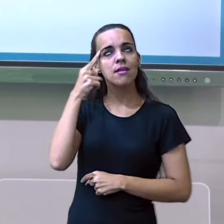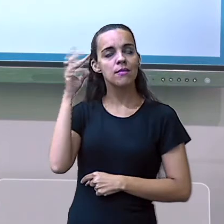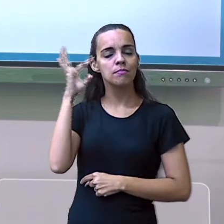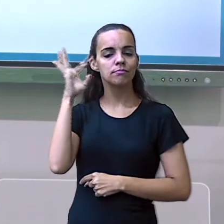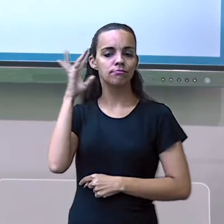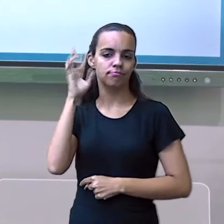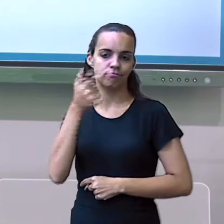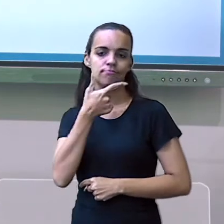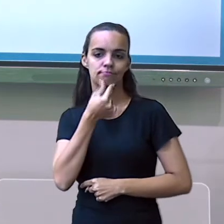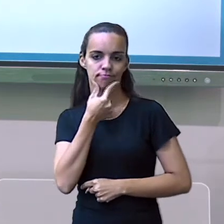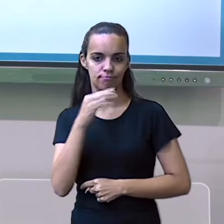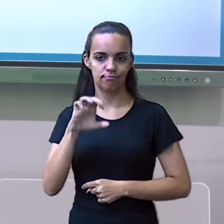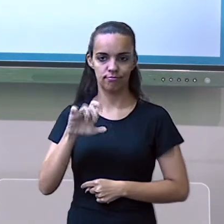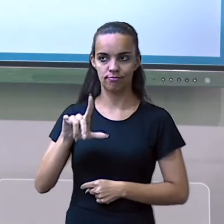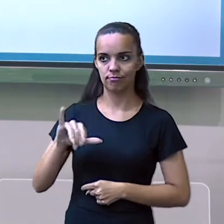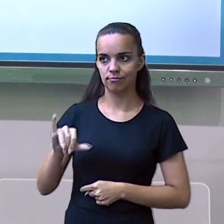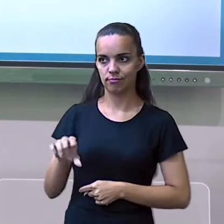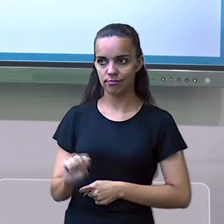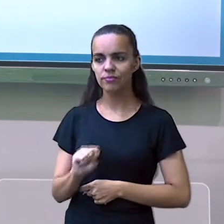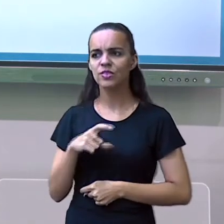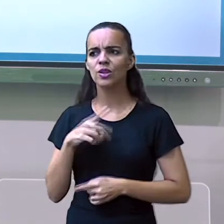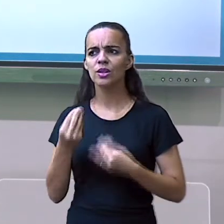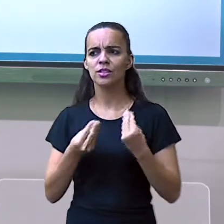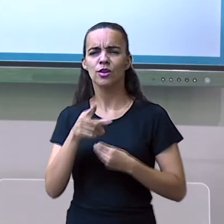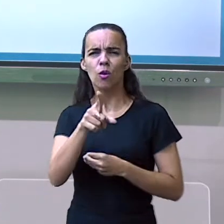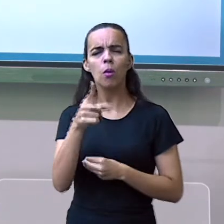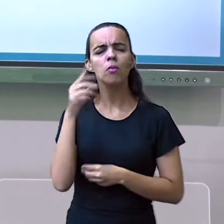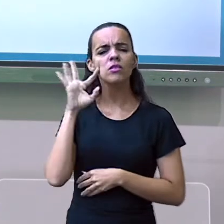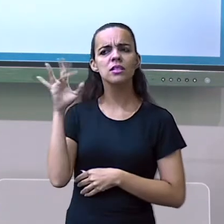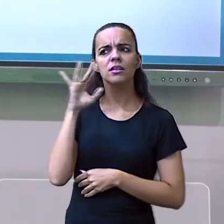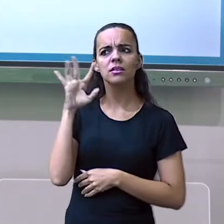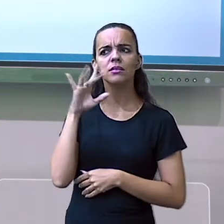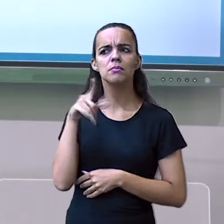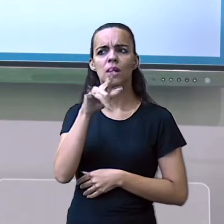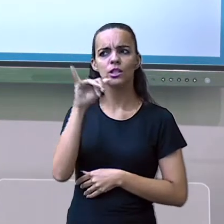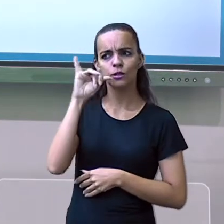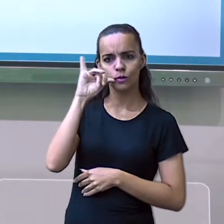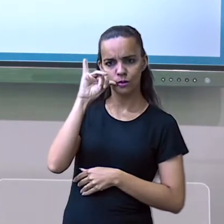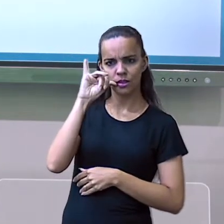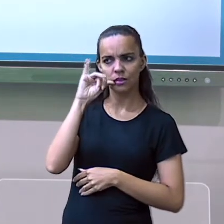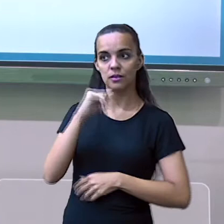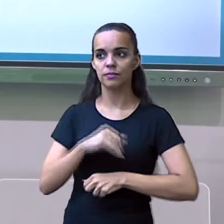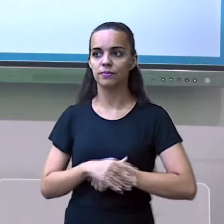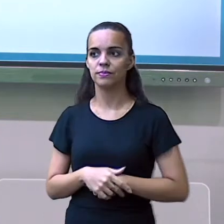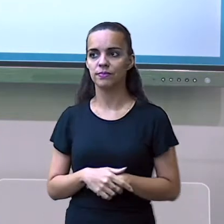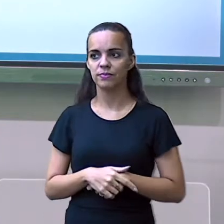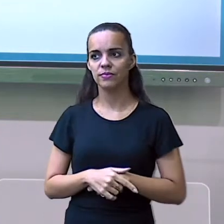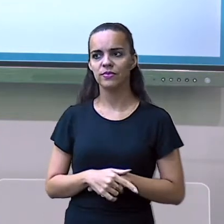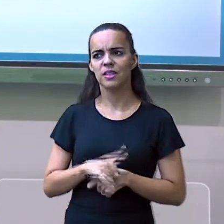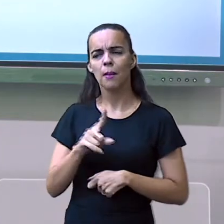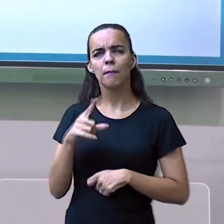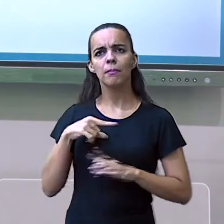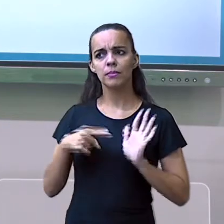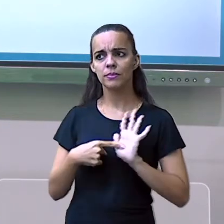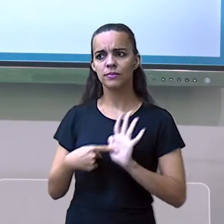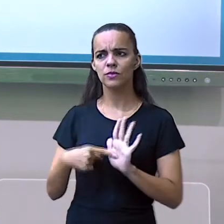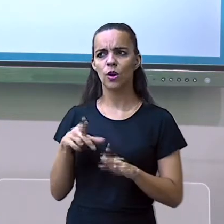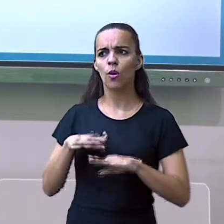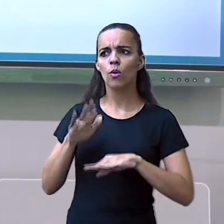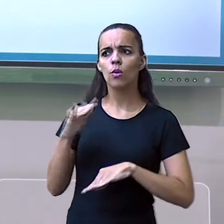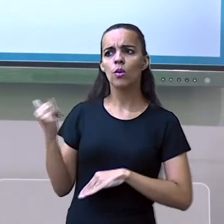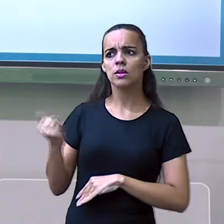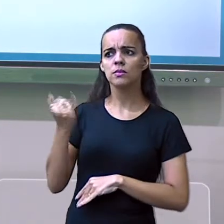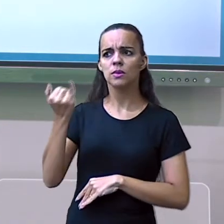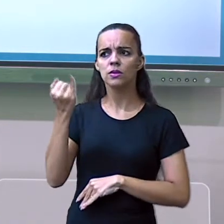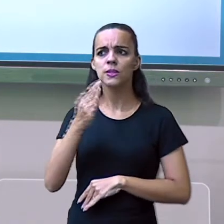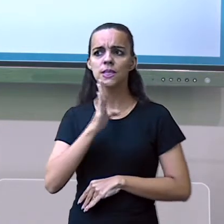de Elias José. E como você imagina o seu Saci? Vale ressaltar a importância de